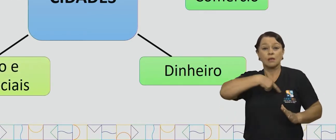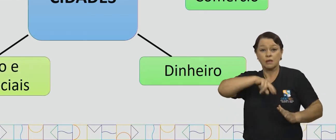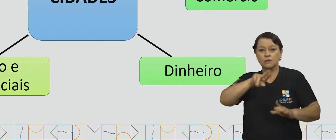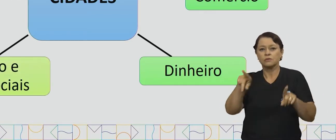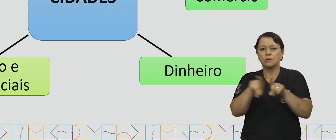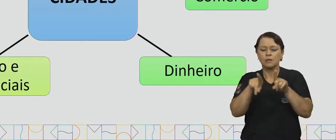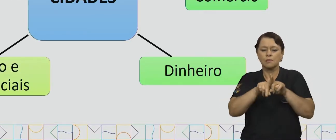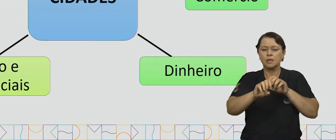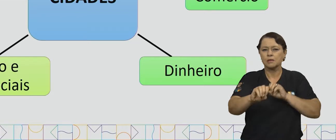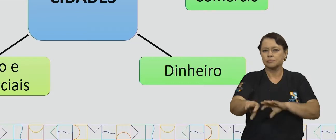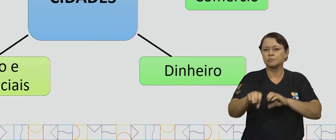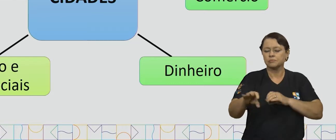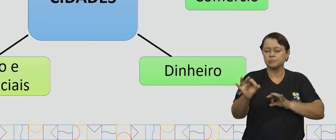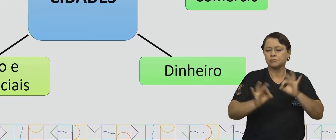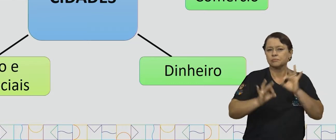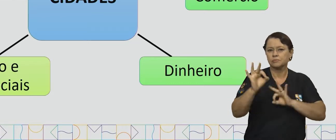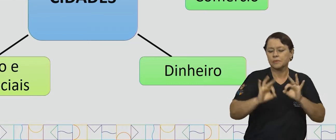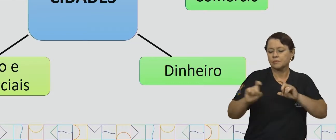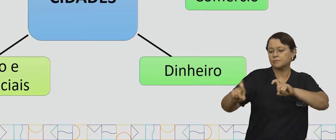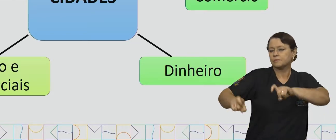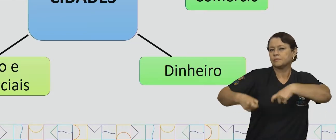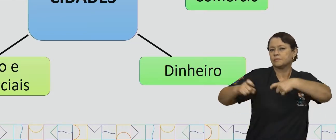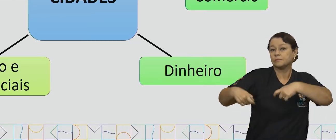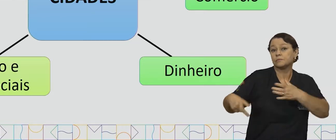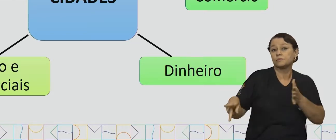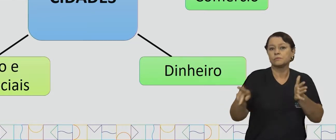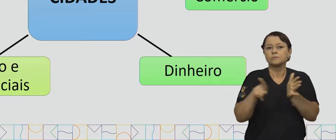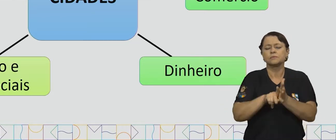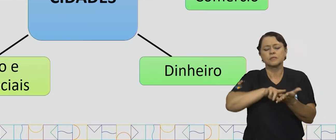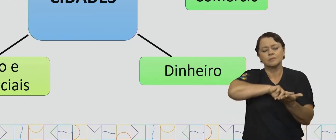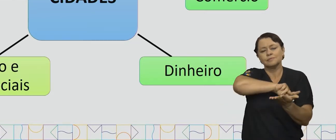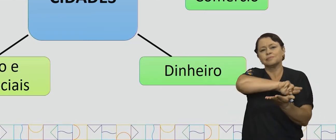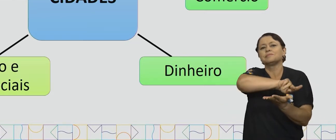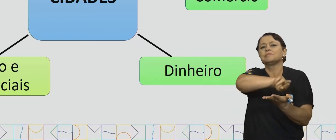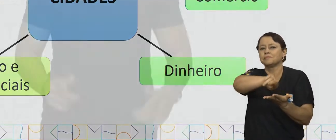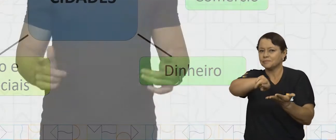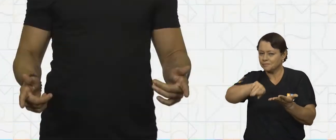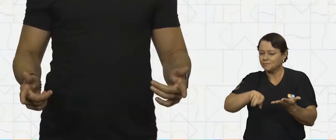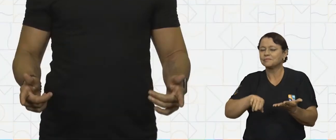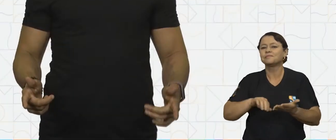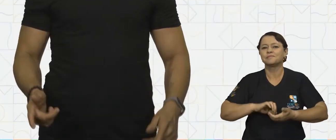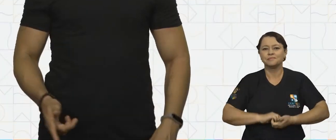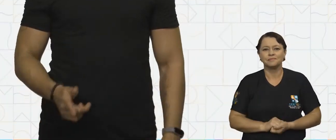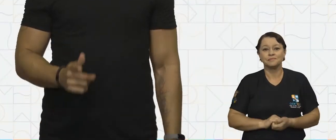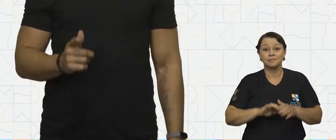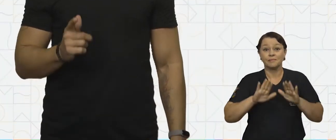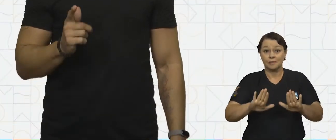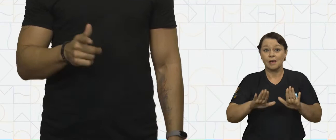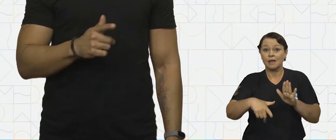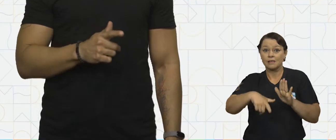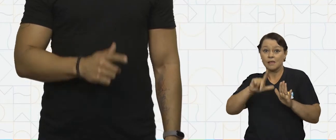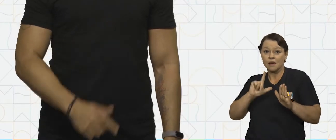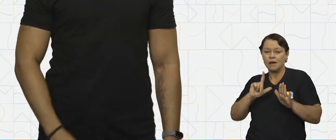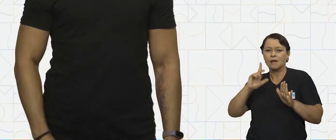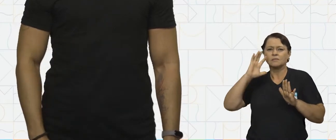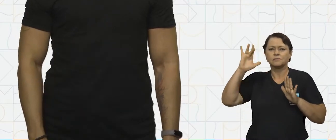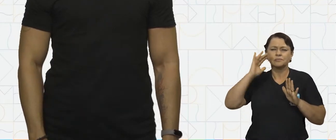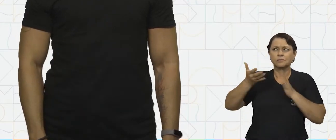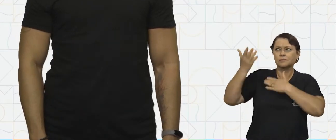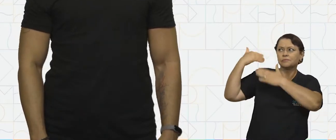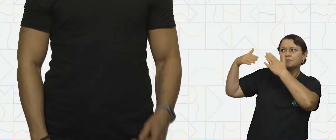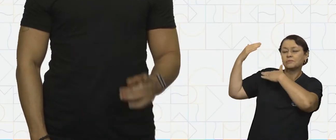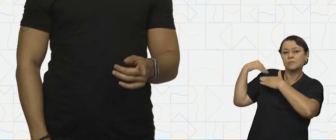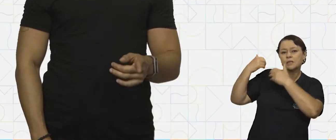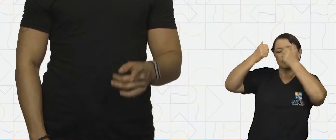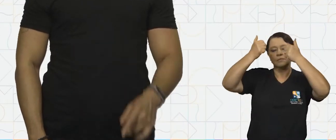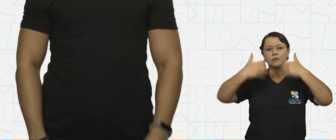educação organizada, da agricultura sistemática e de muitas outras coisas. Antes de fazermos essa viagem lá no passado para